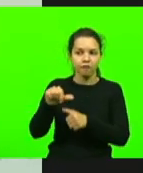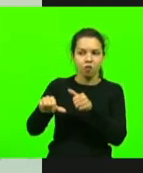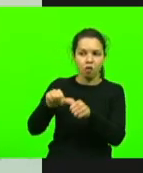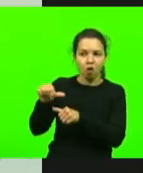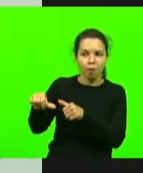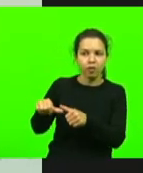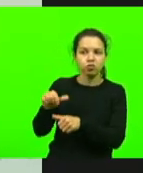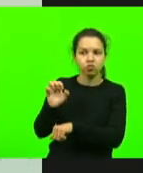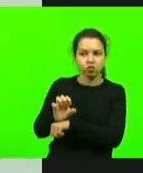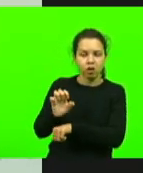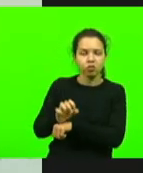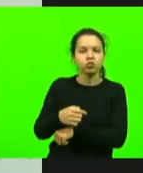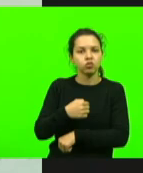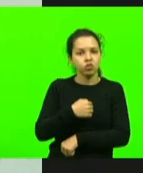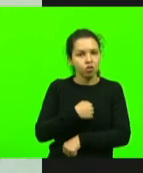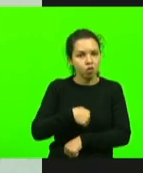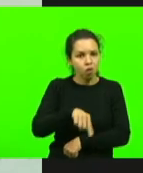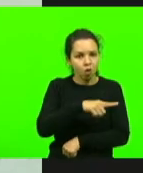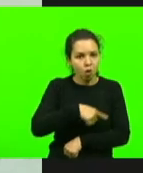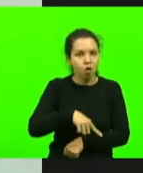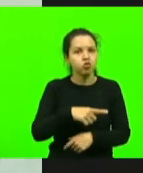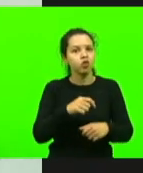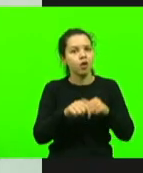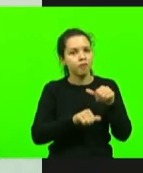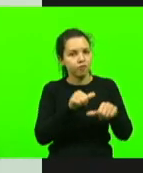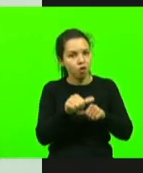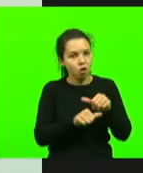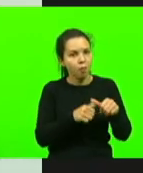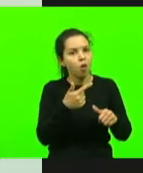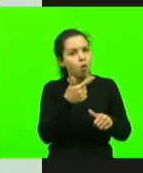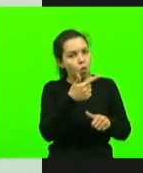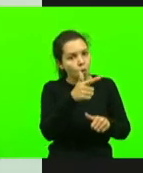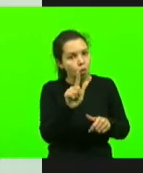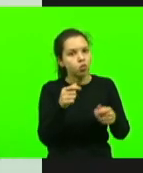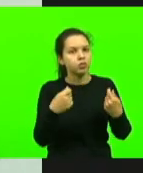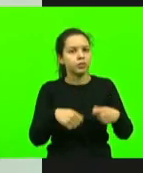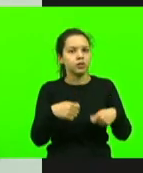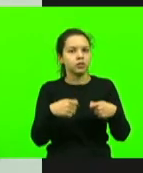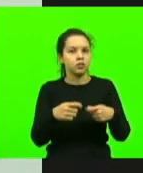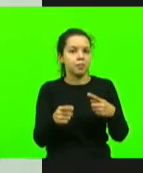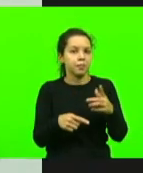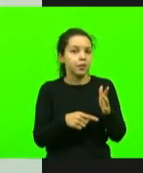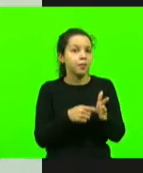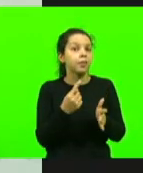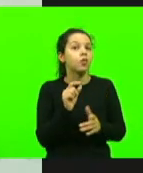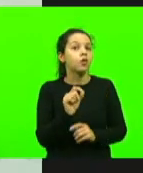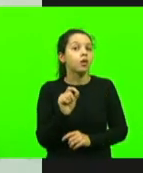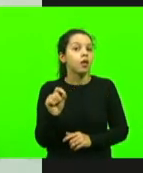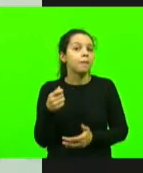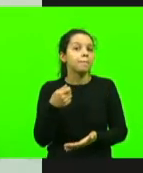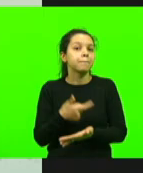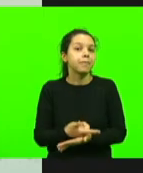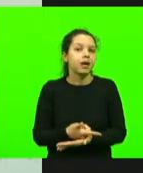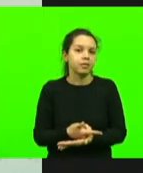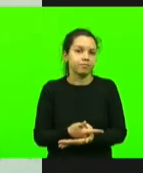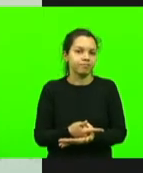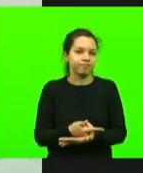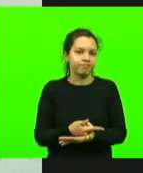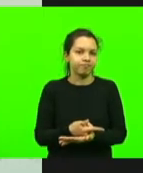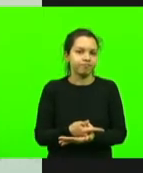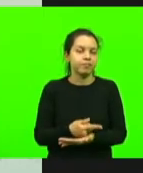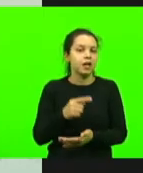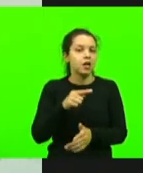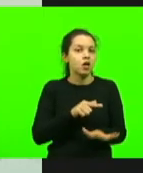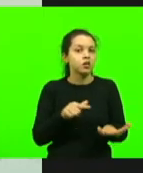mais tempo fazer uma outra uma outra reforma do estado para primeiro quem paga a conta ele nós vamo começar